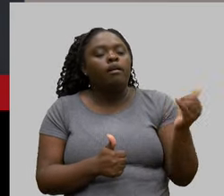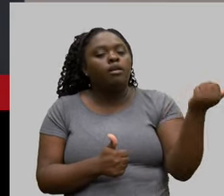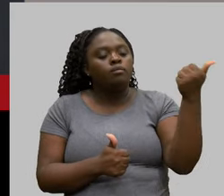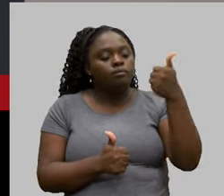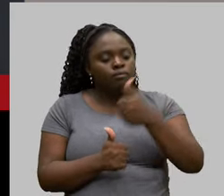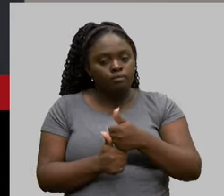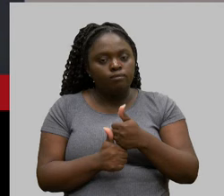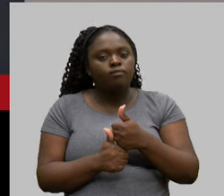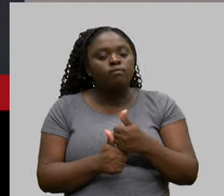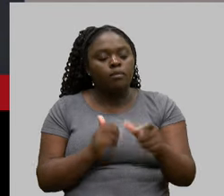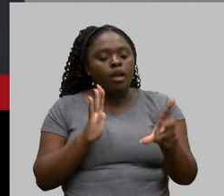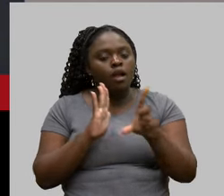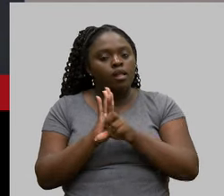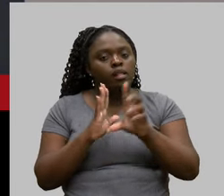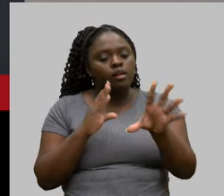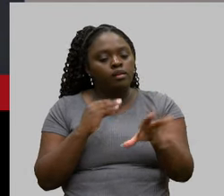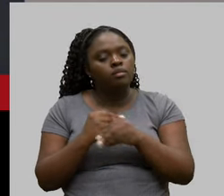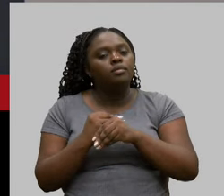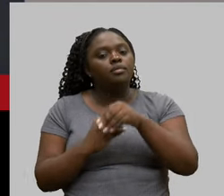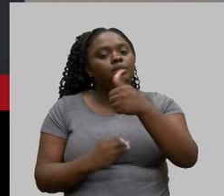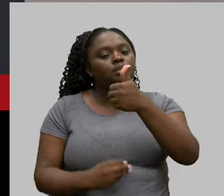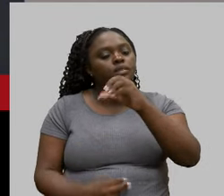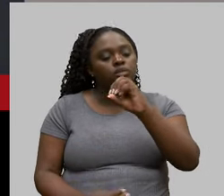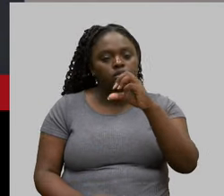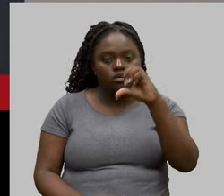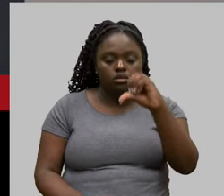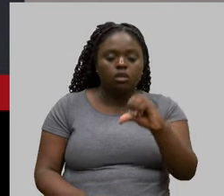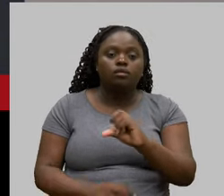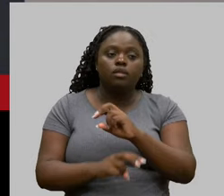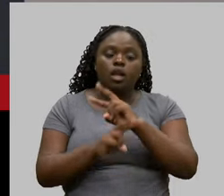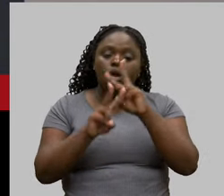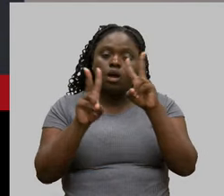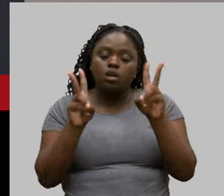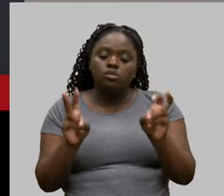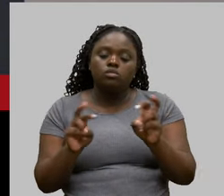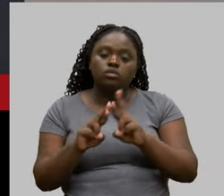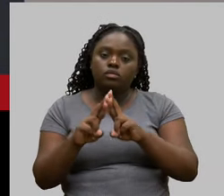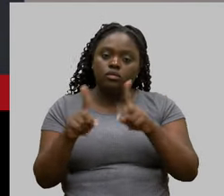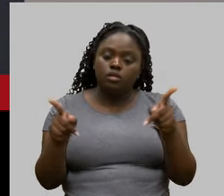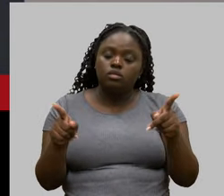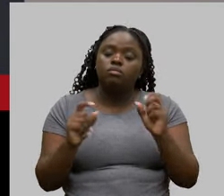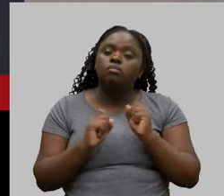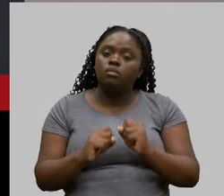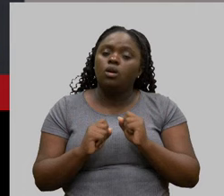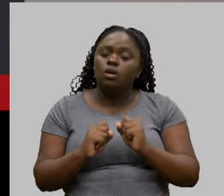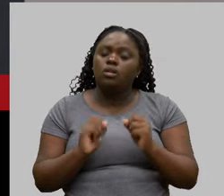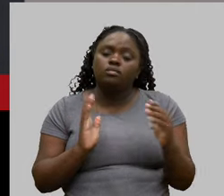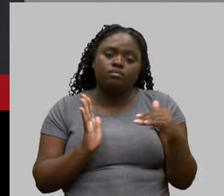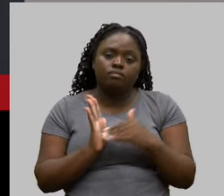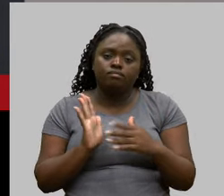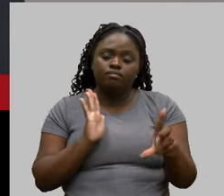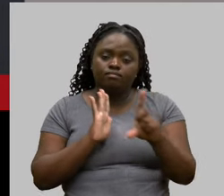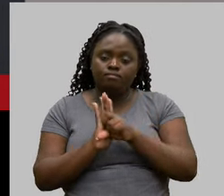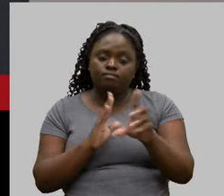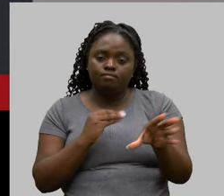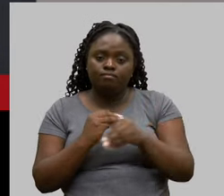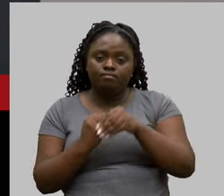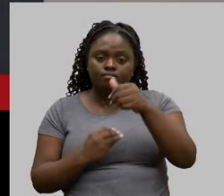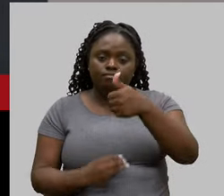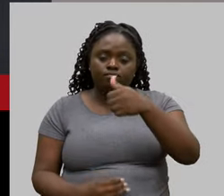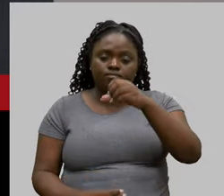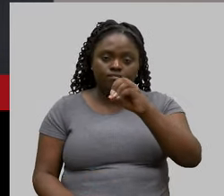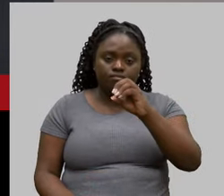109 trate diferente do assunto pode até ser que a lei complementar 109 diga também que a Adesão